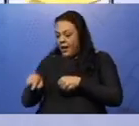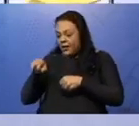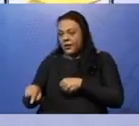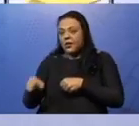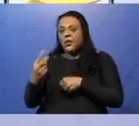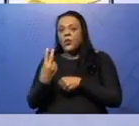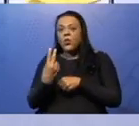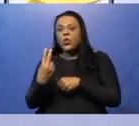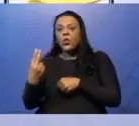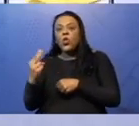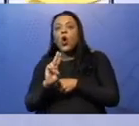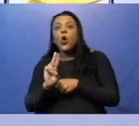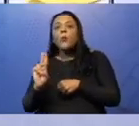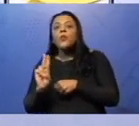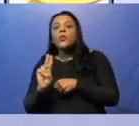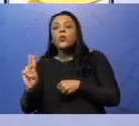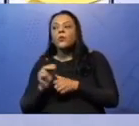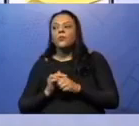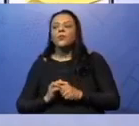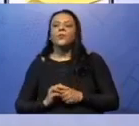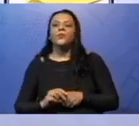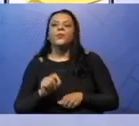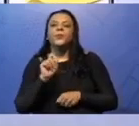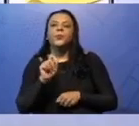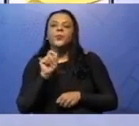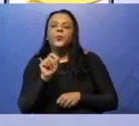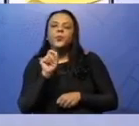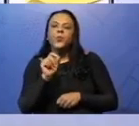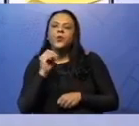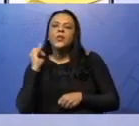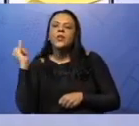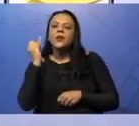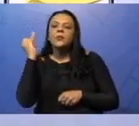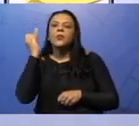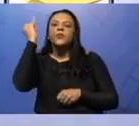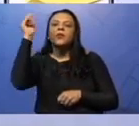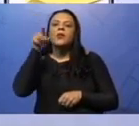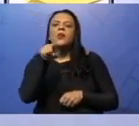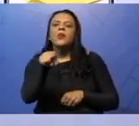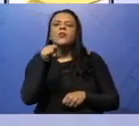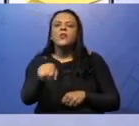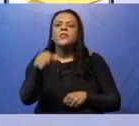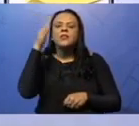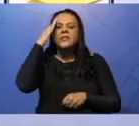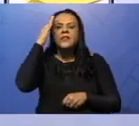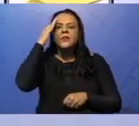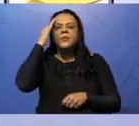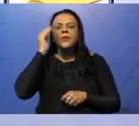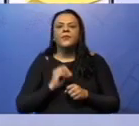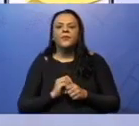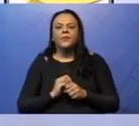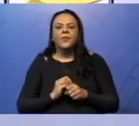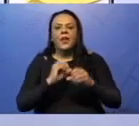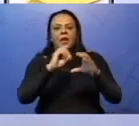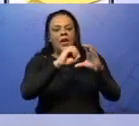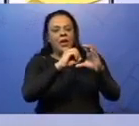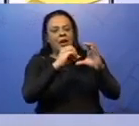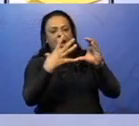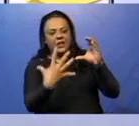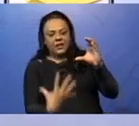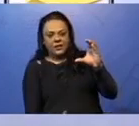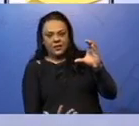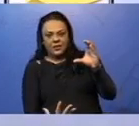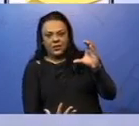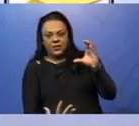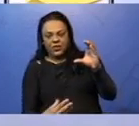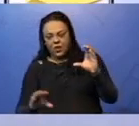Bom, o que é importante? Olha só. É importante vocês saberem, então, algumas características do predicado nominal. A primeira coisa nós já vimos,